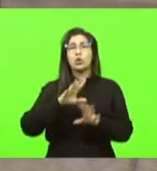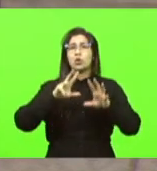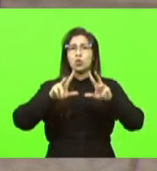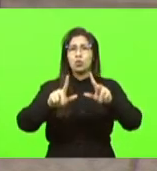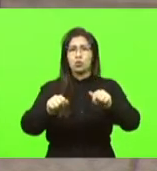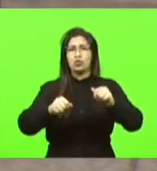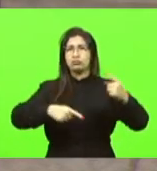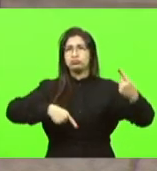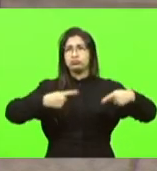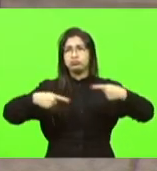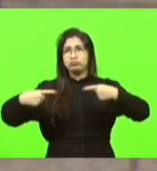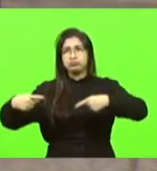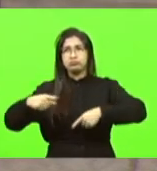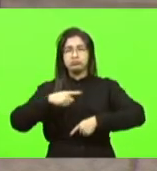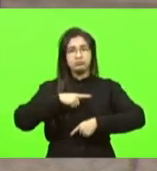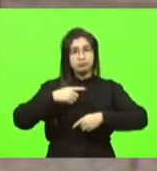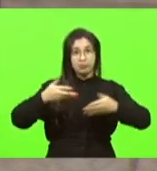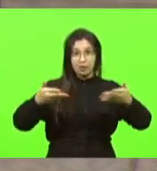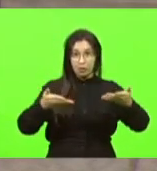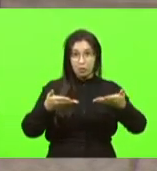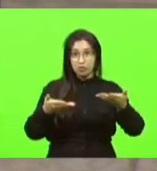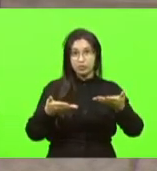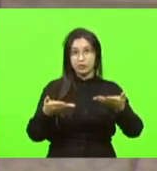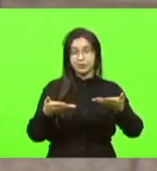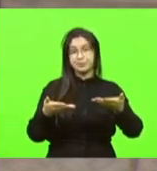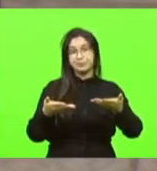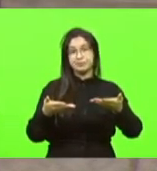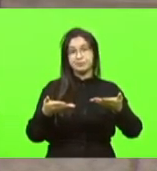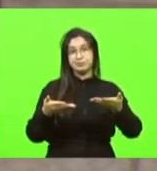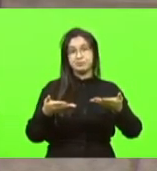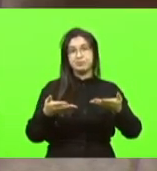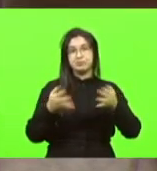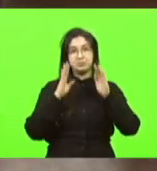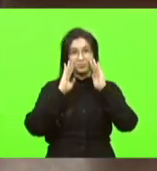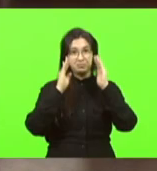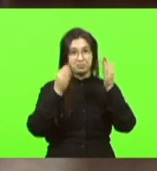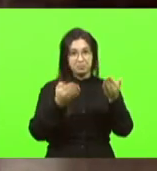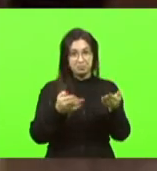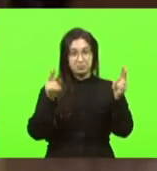discussões que nós tivemos hoje e entorno